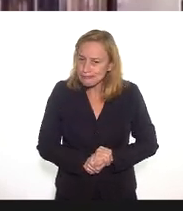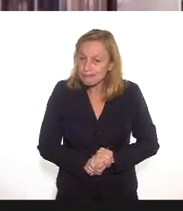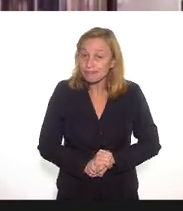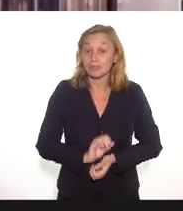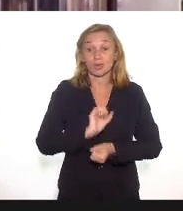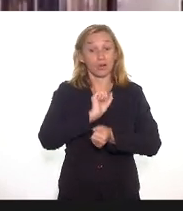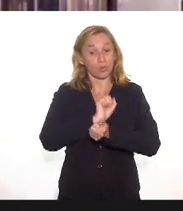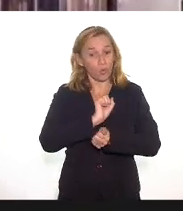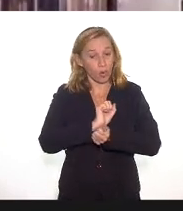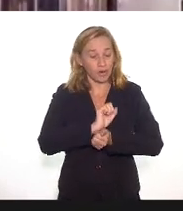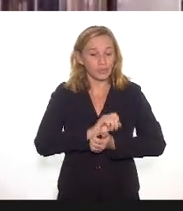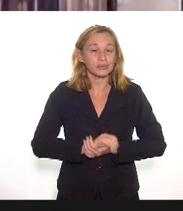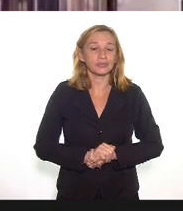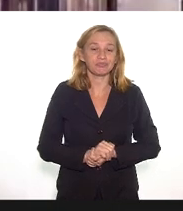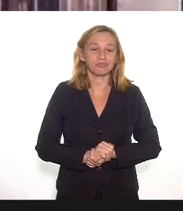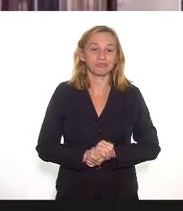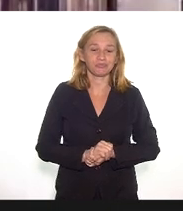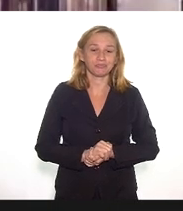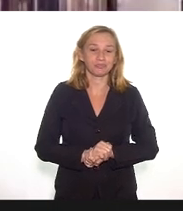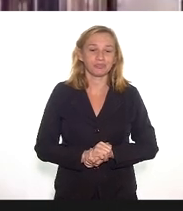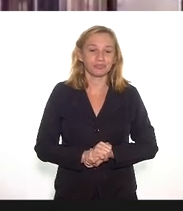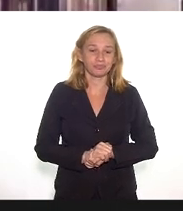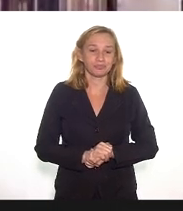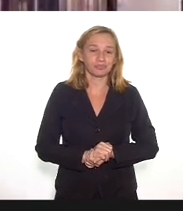espero que